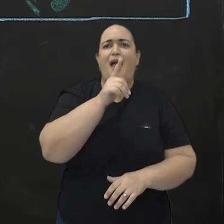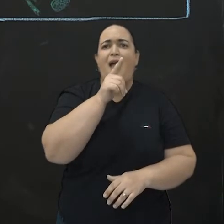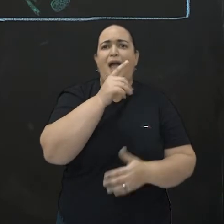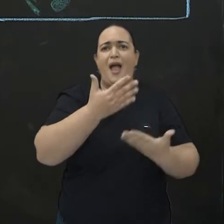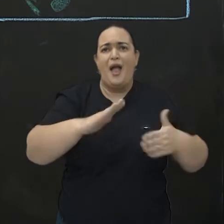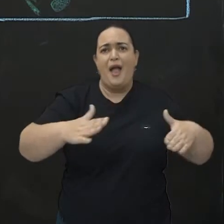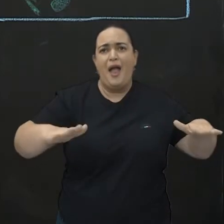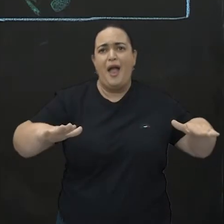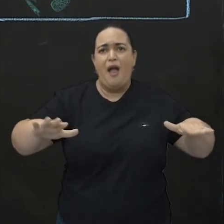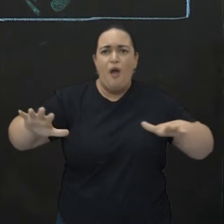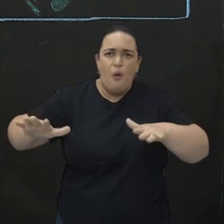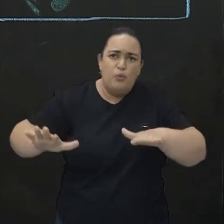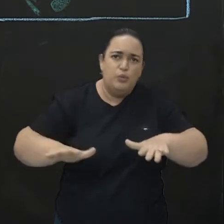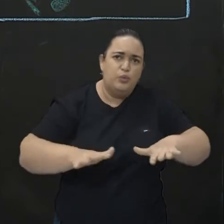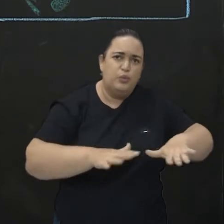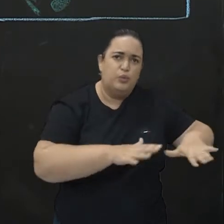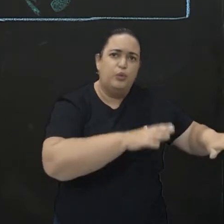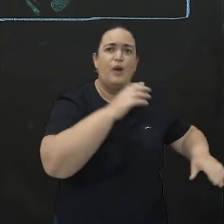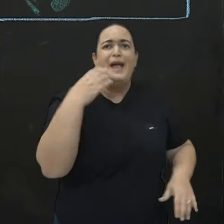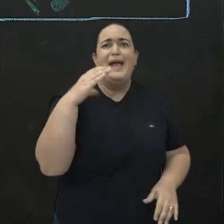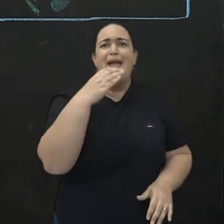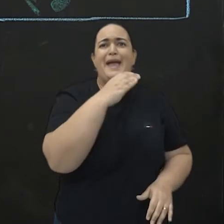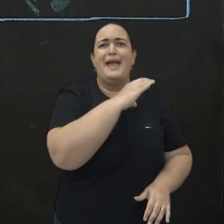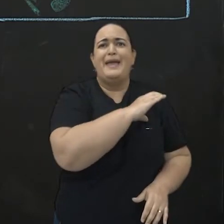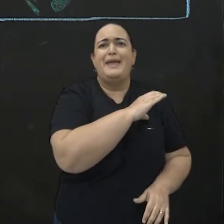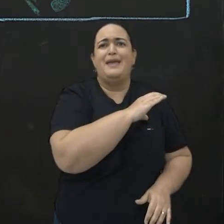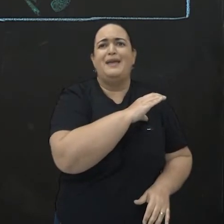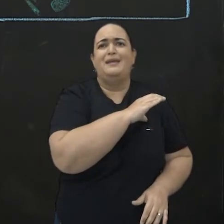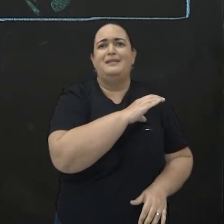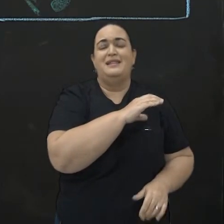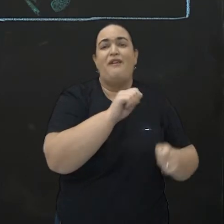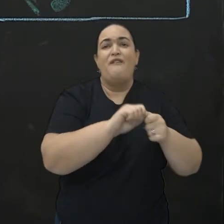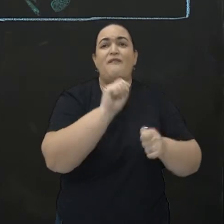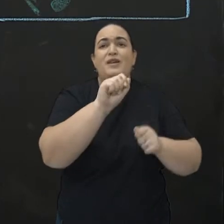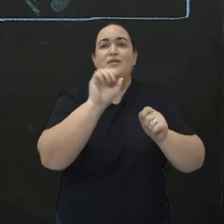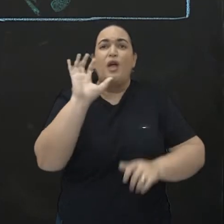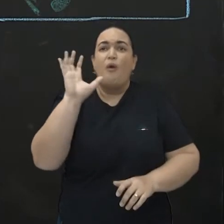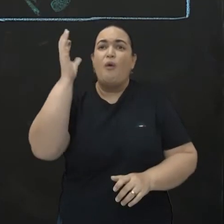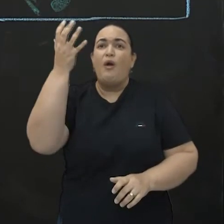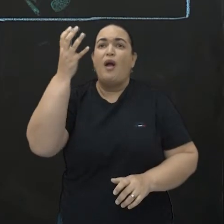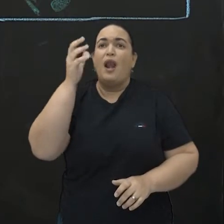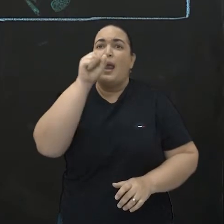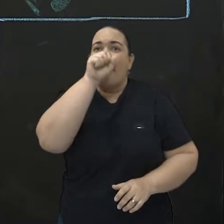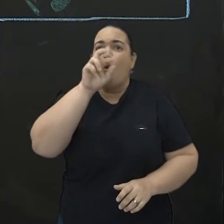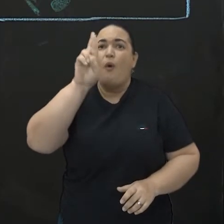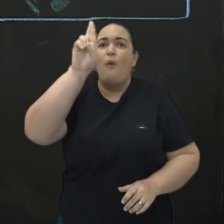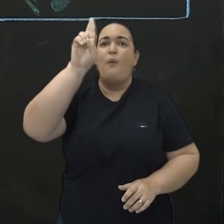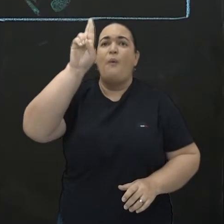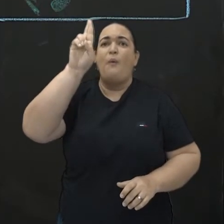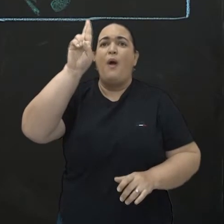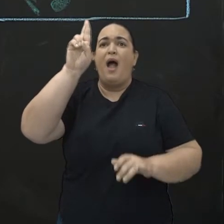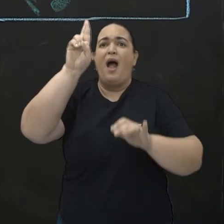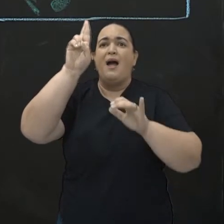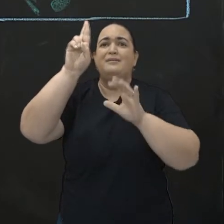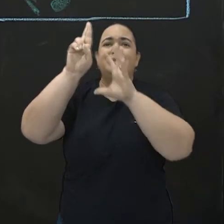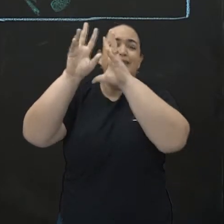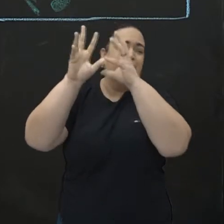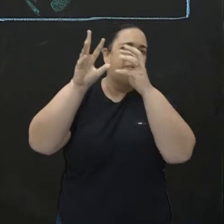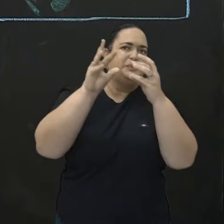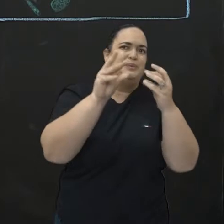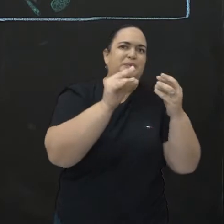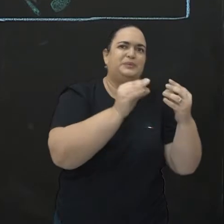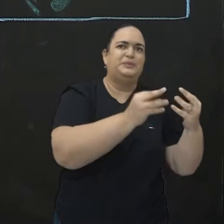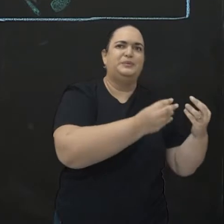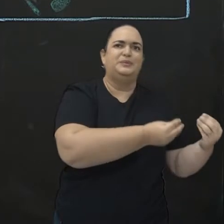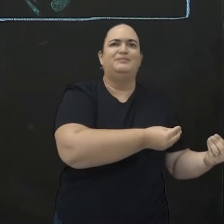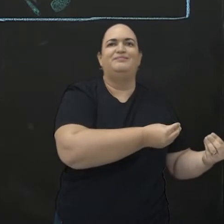quentes passando. E isso sequestra toda a umidade na região e, consequentemente, acaba dando aí formação de vegetação